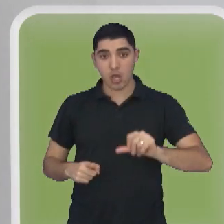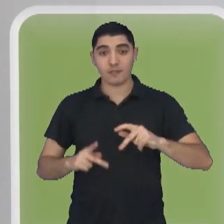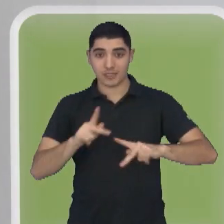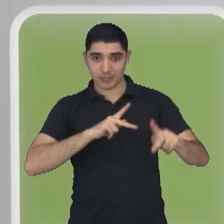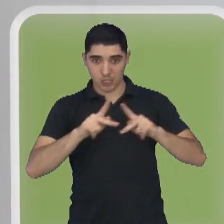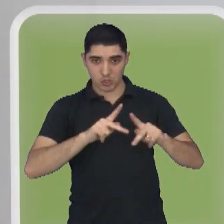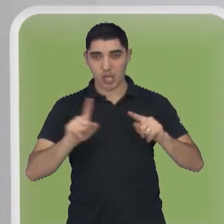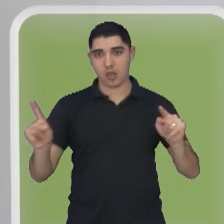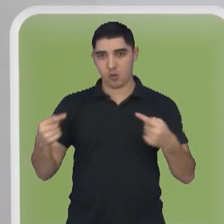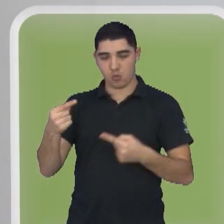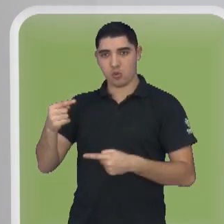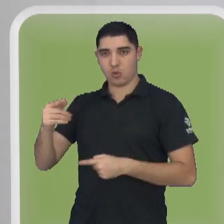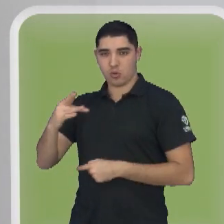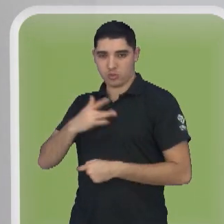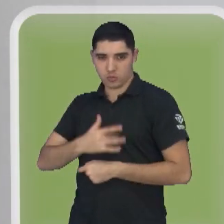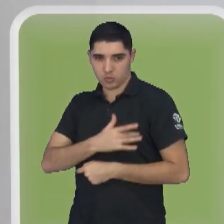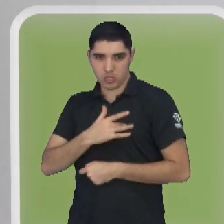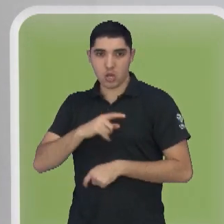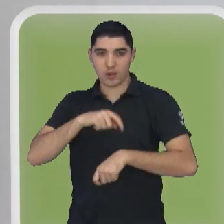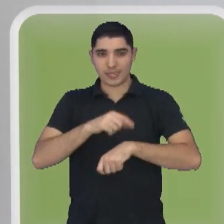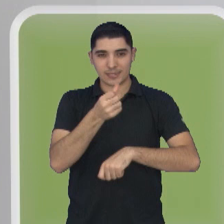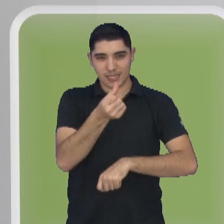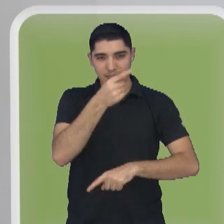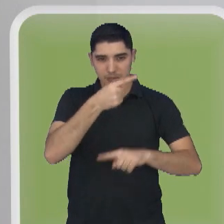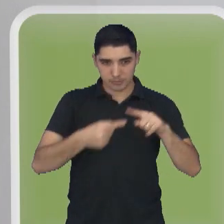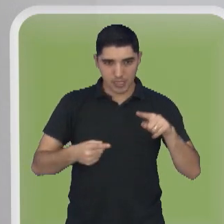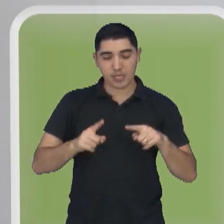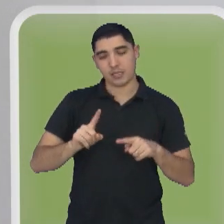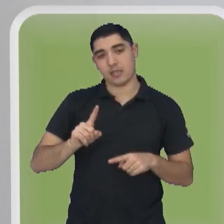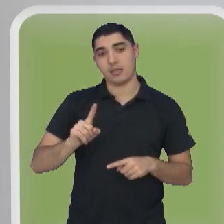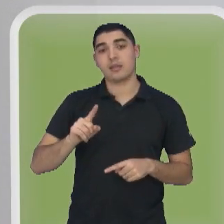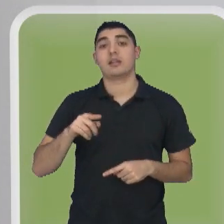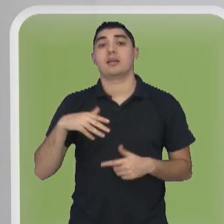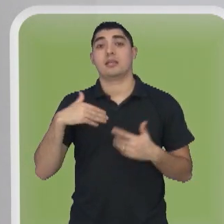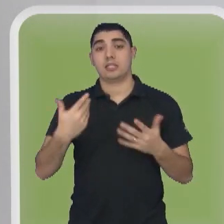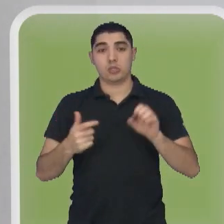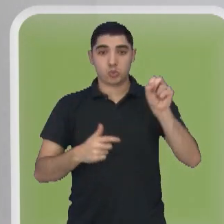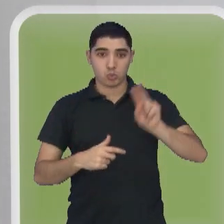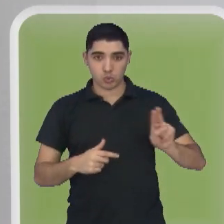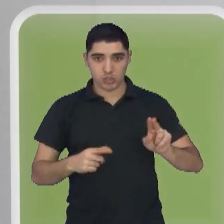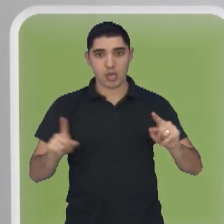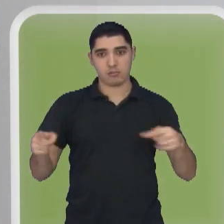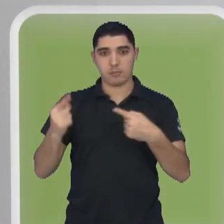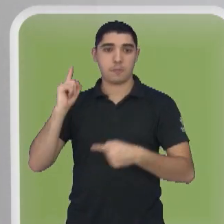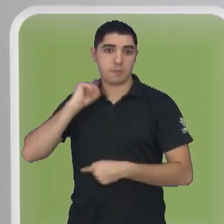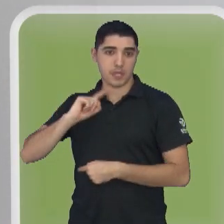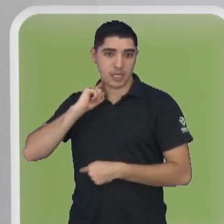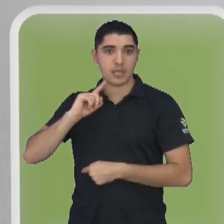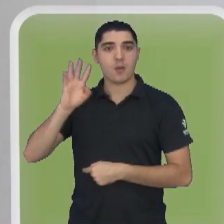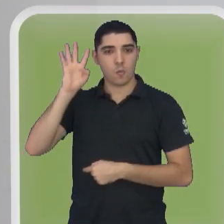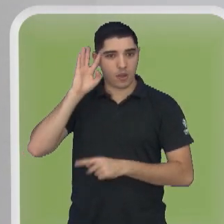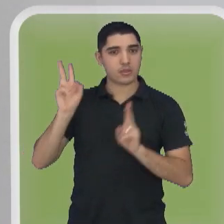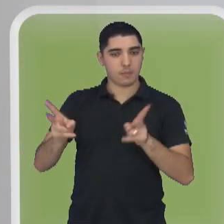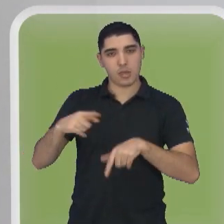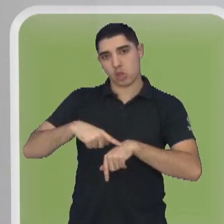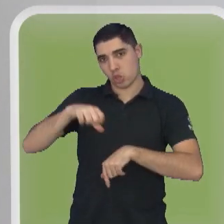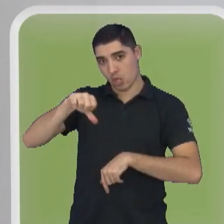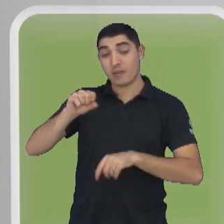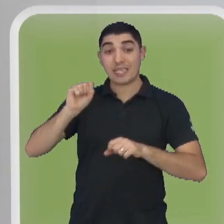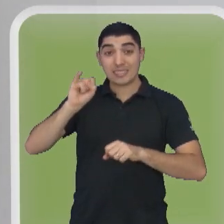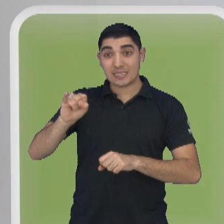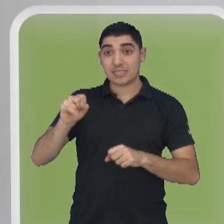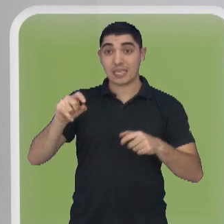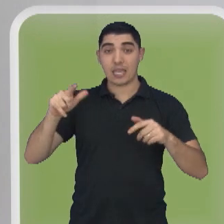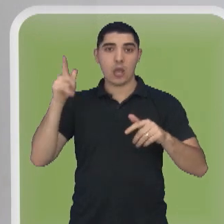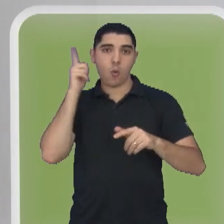Vôlei Cruzeiro, 18h30, Suzano e Minas, 21 horas também na quarta-feira. Se necessário, se ninguém fizer 2-0,